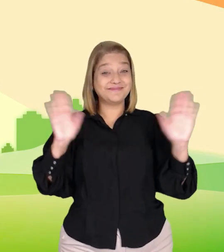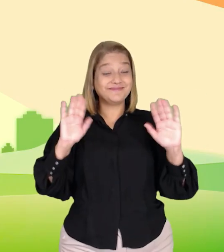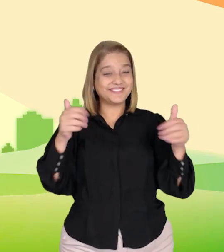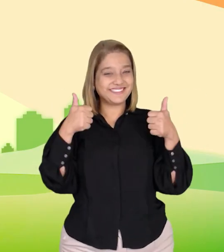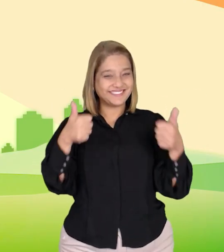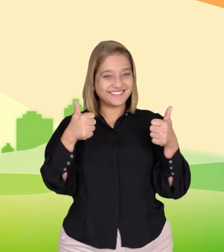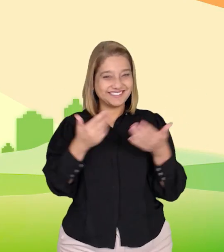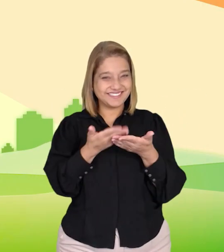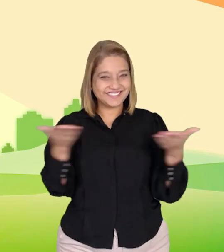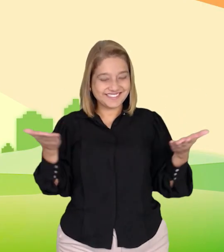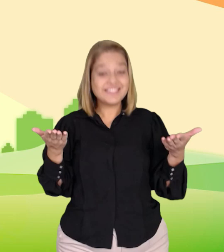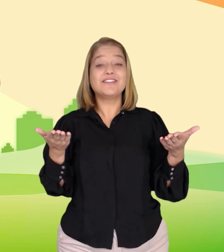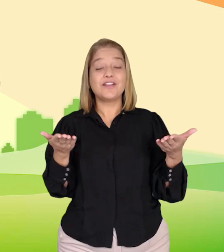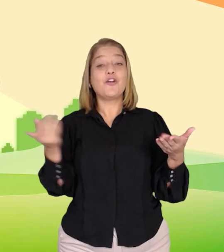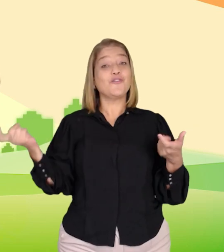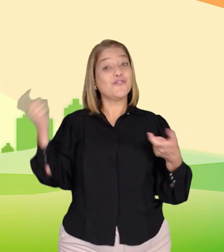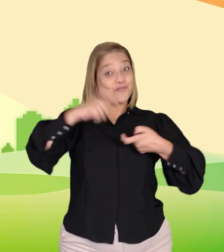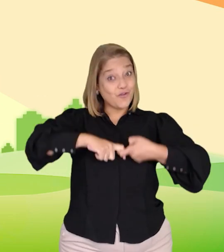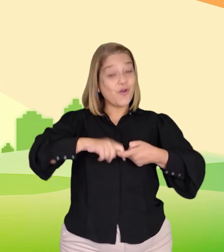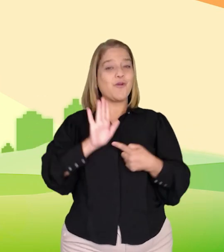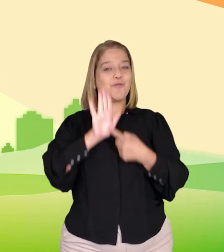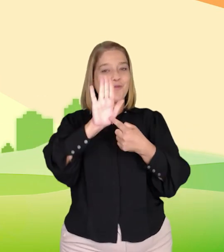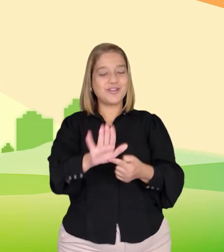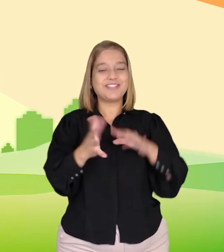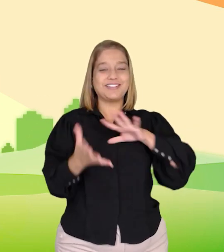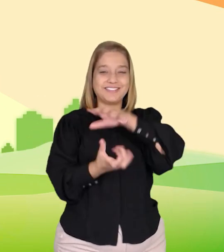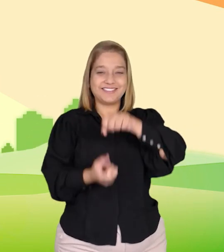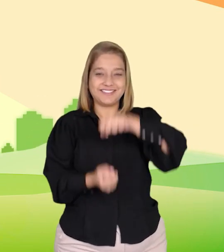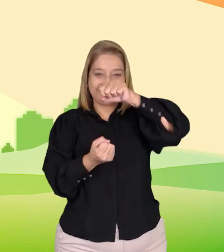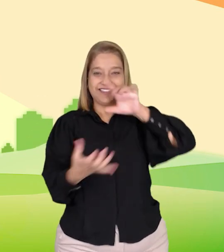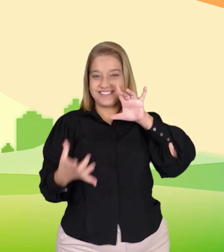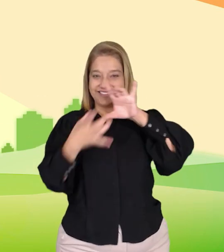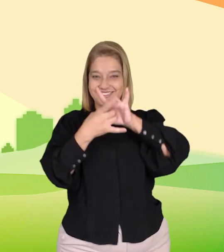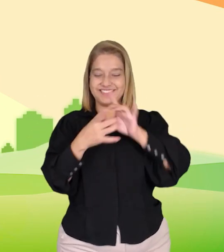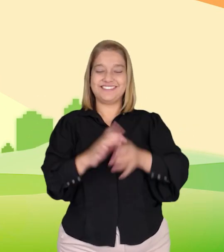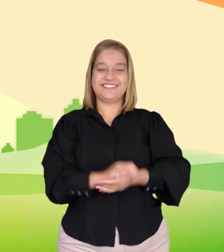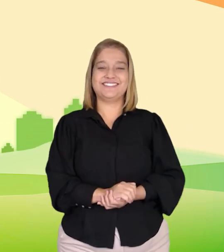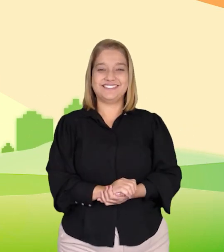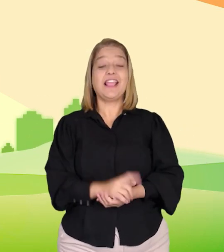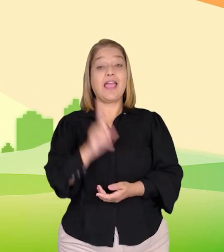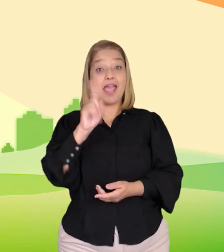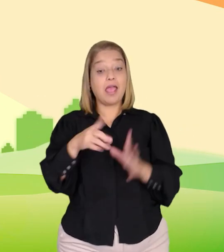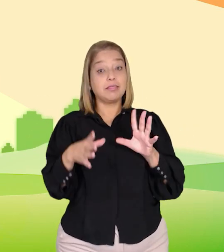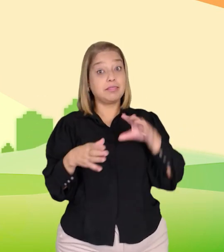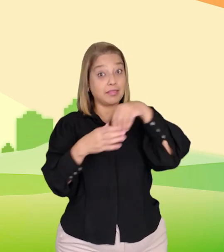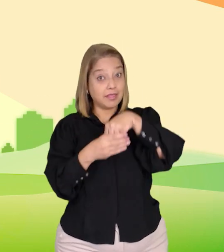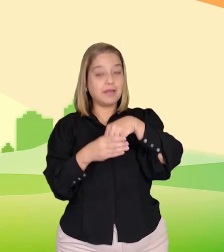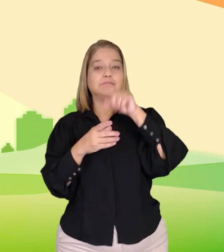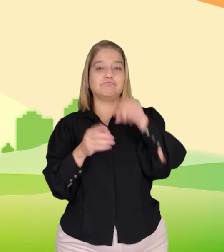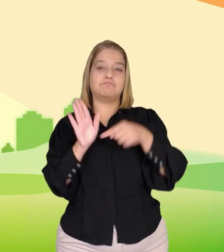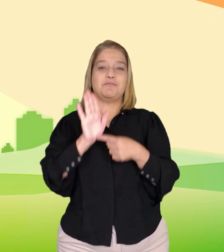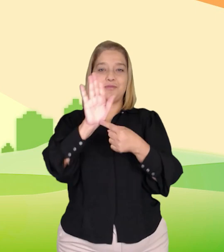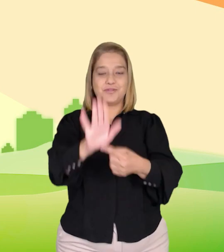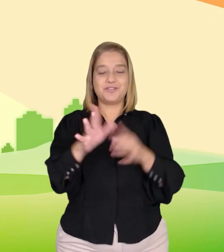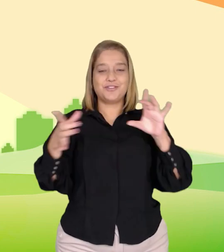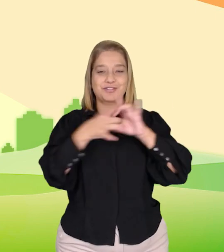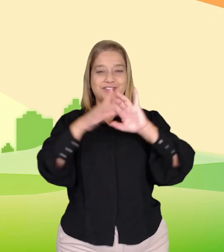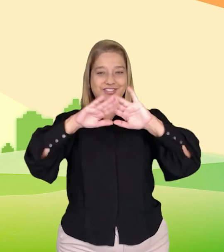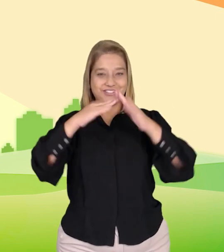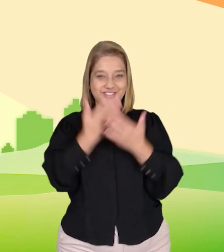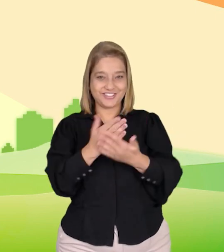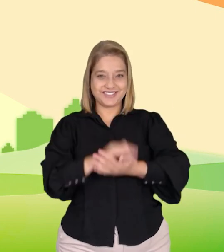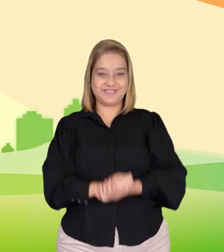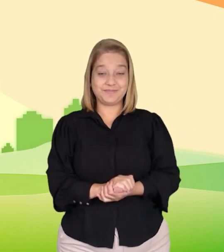pessoal, tudo bem? Estamos de volta com mais um quadro Sustentabilidade em Conexão, que faz parte do programa